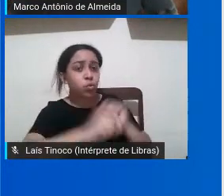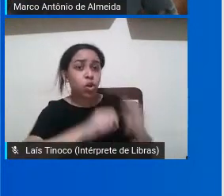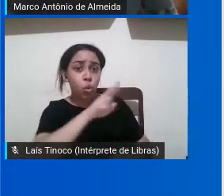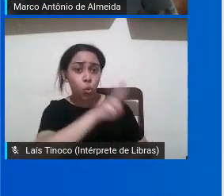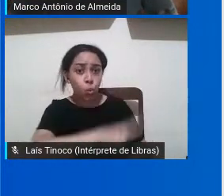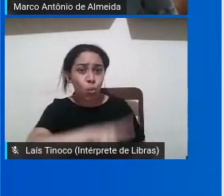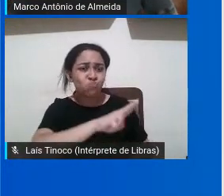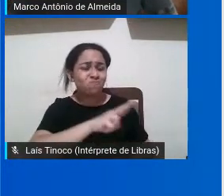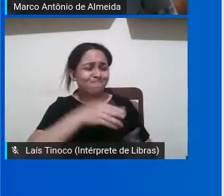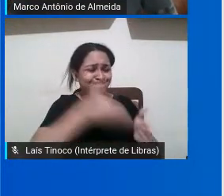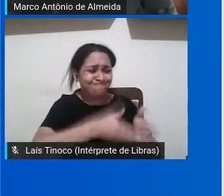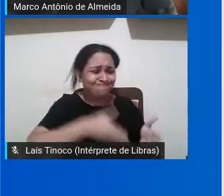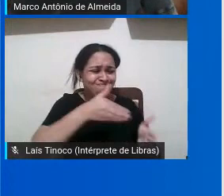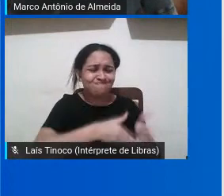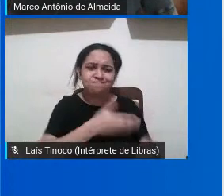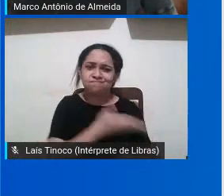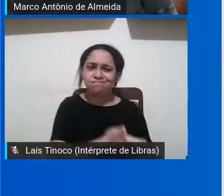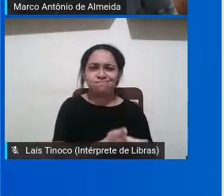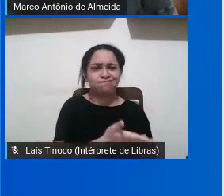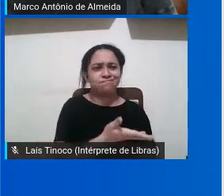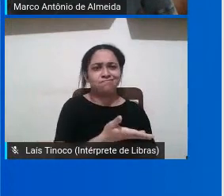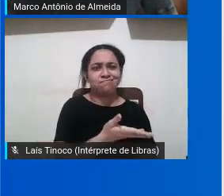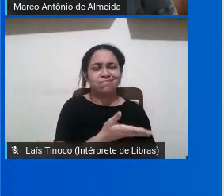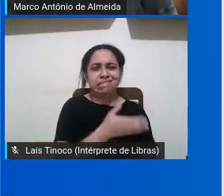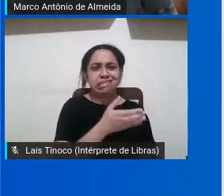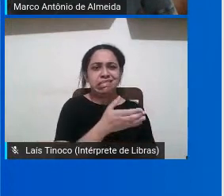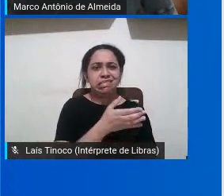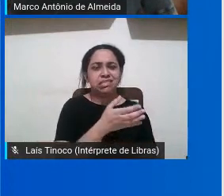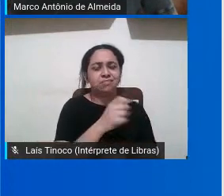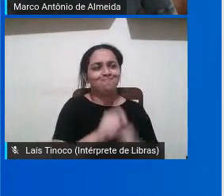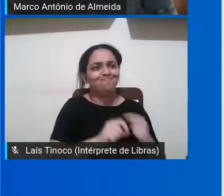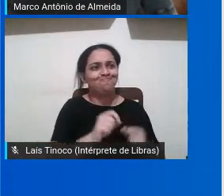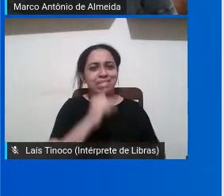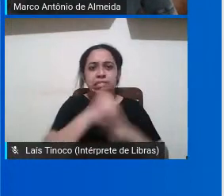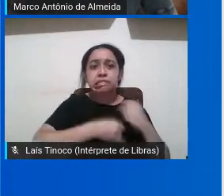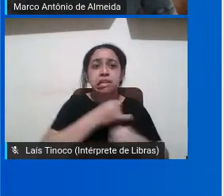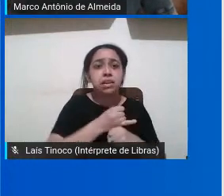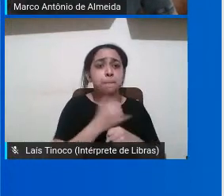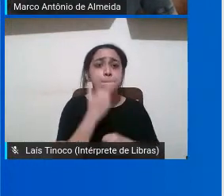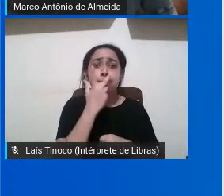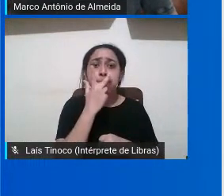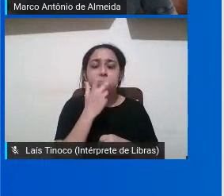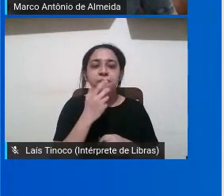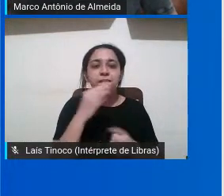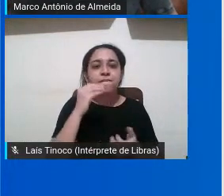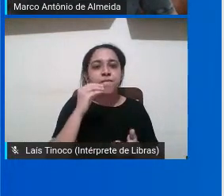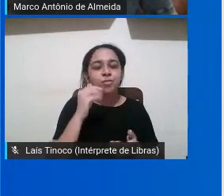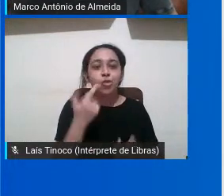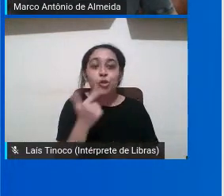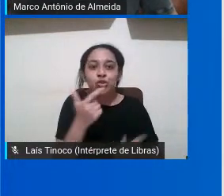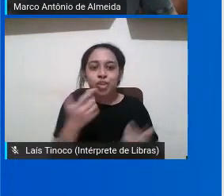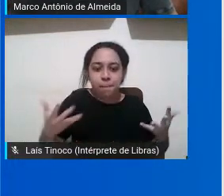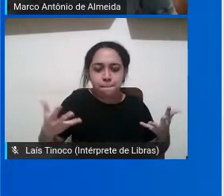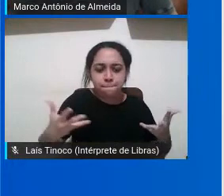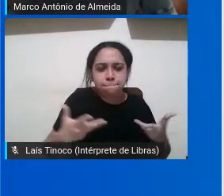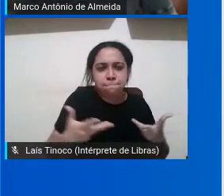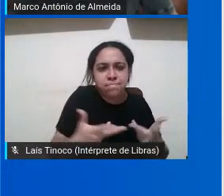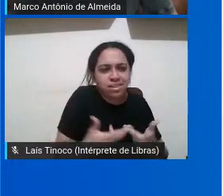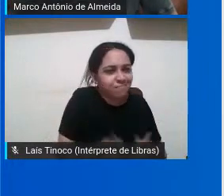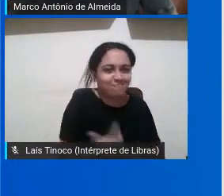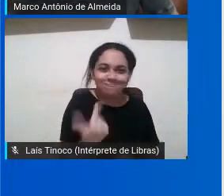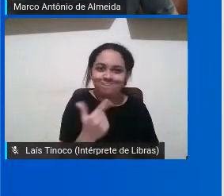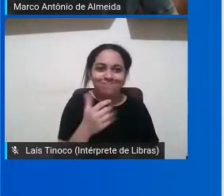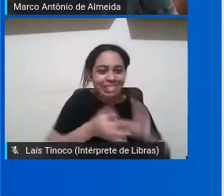limitado na internet não se apropriava de todos os recursos né que não tinha os intensivo e crítico